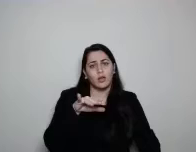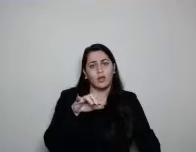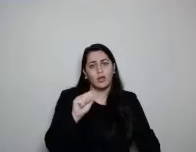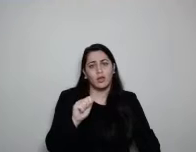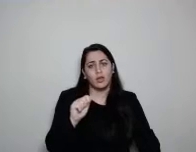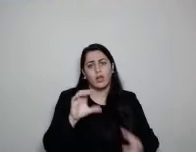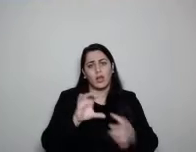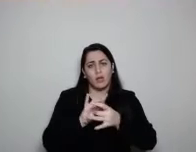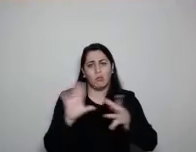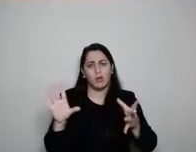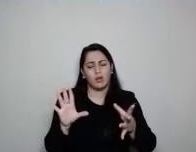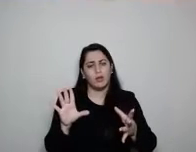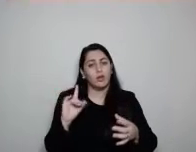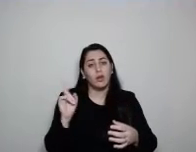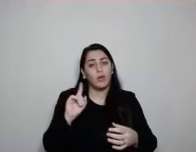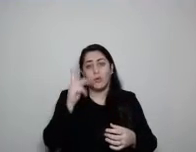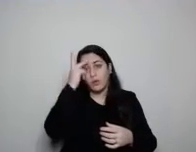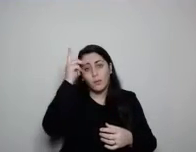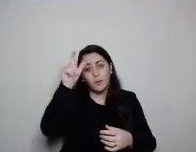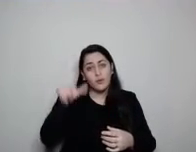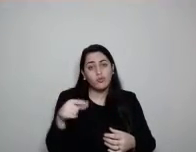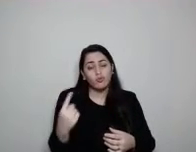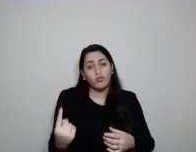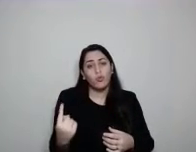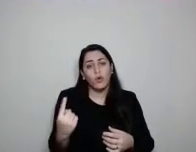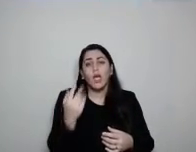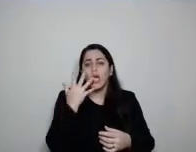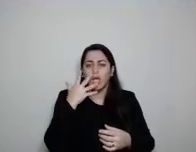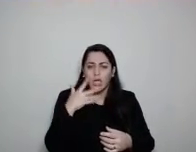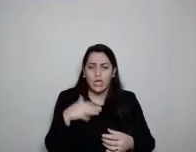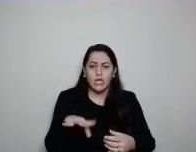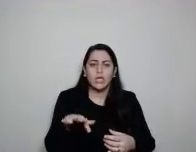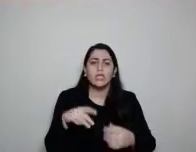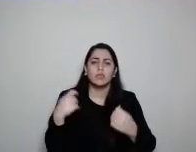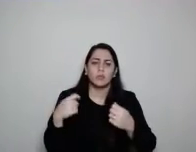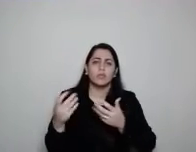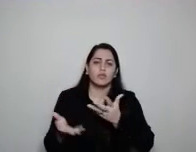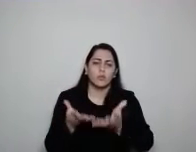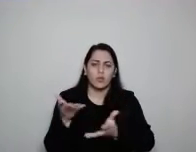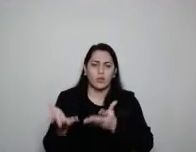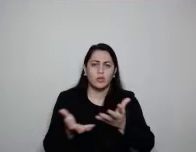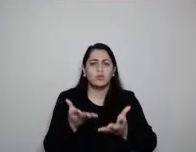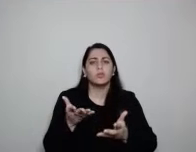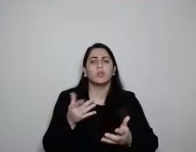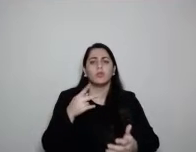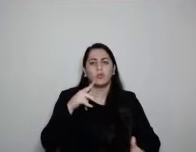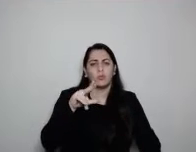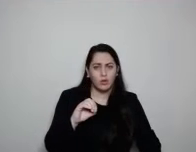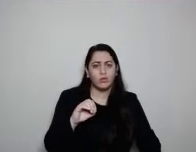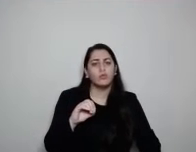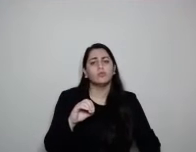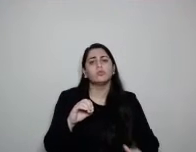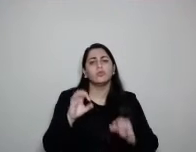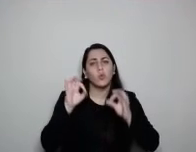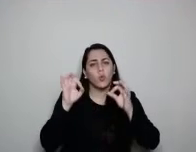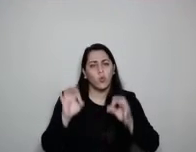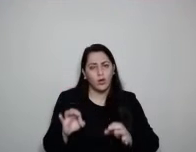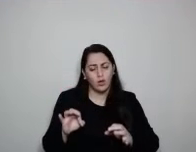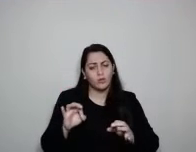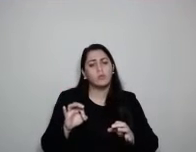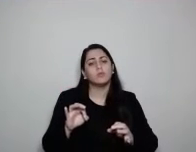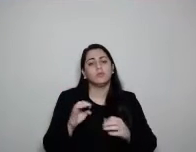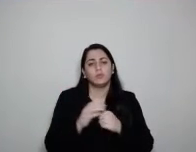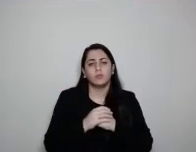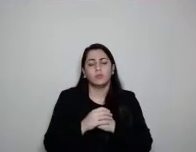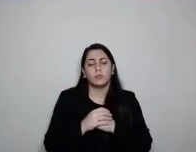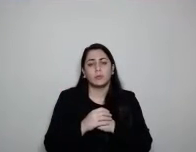pessoa. Essa criança deve ser atendida pelo plano, pago pelo plano, de maneira conveniente e adequada. Eu estou